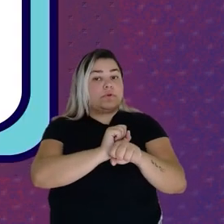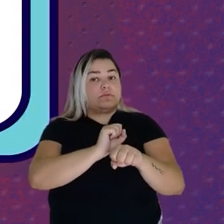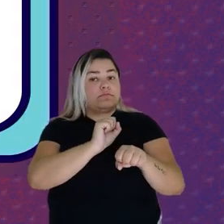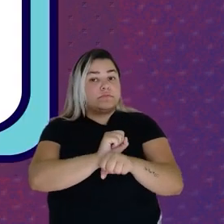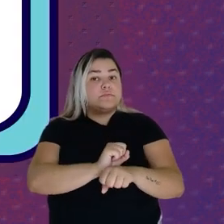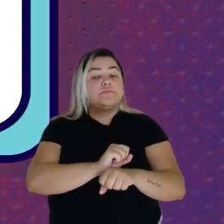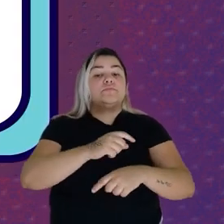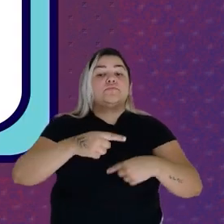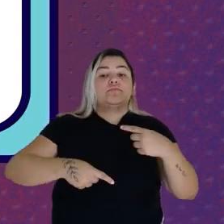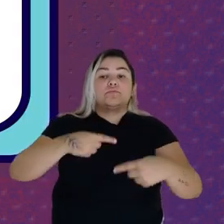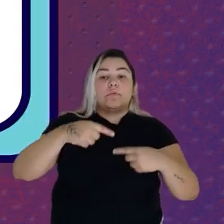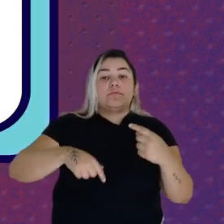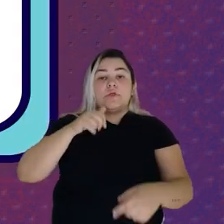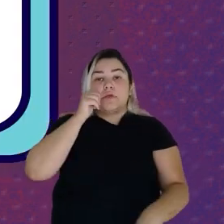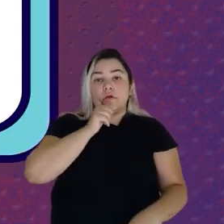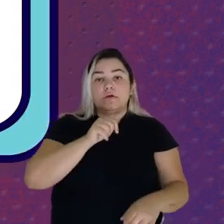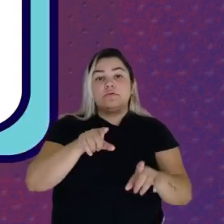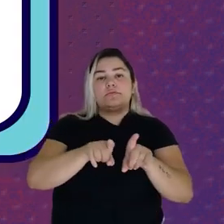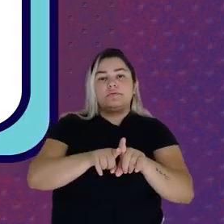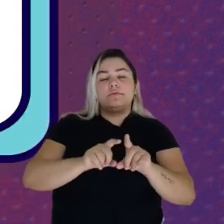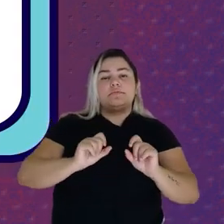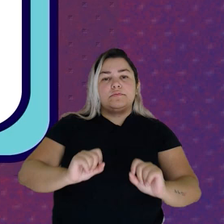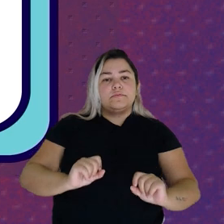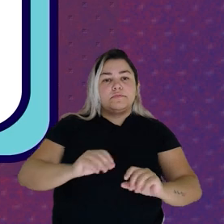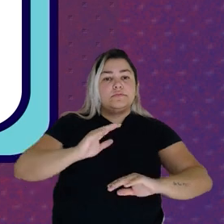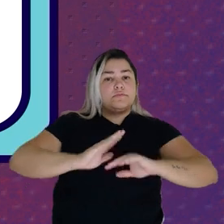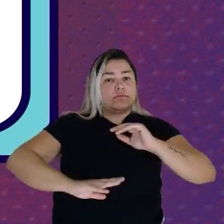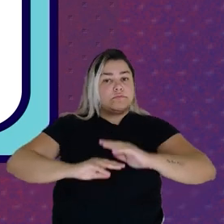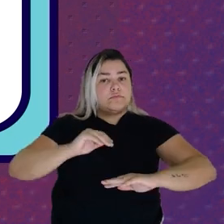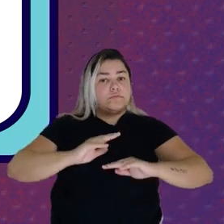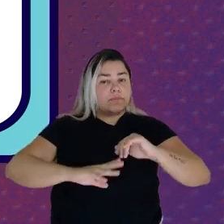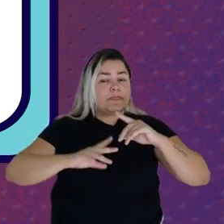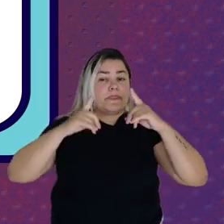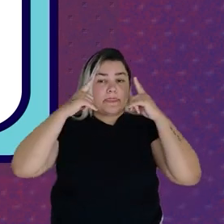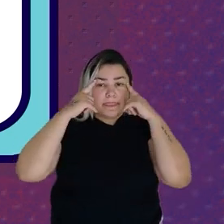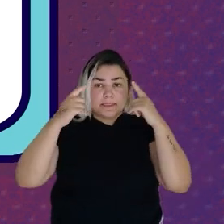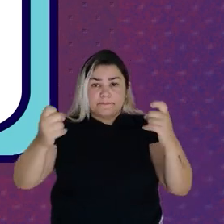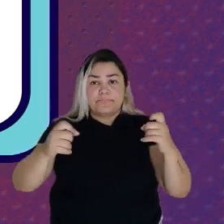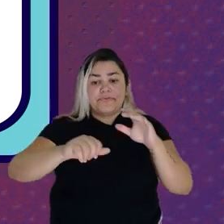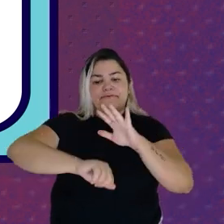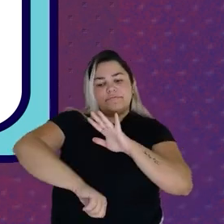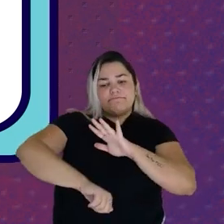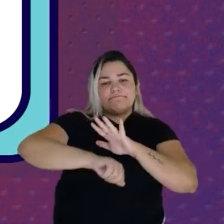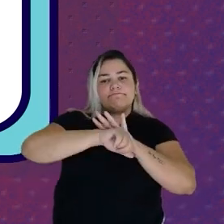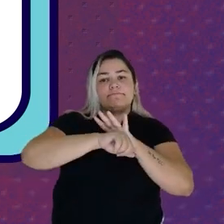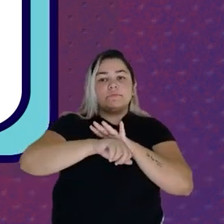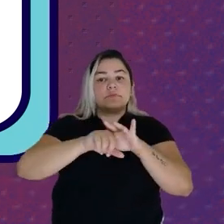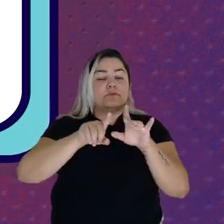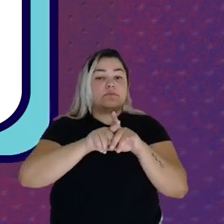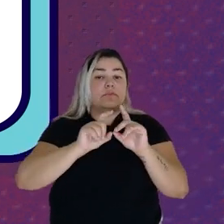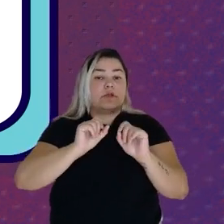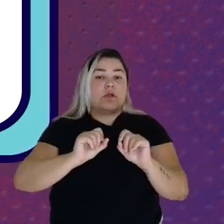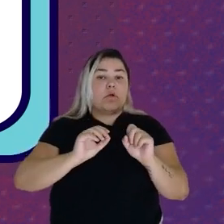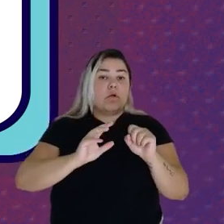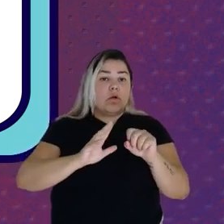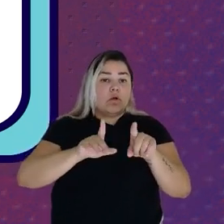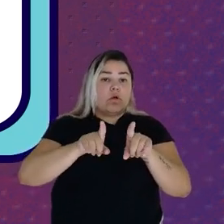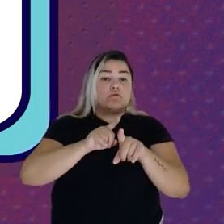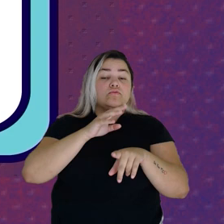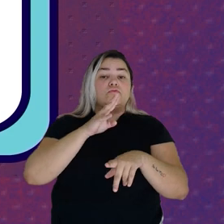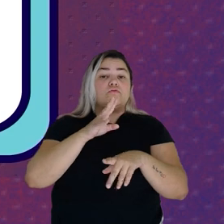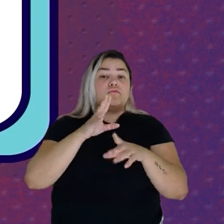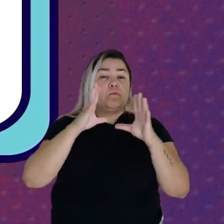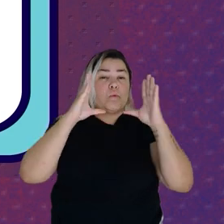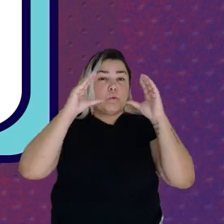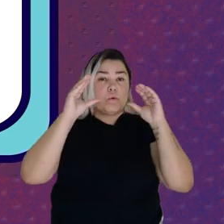mulher. Constituem igualmente atos de violência política contra a mulher qualquer distinção, exclusão ou restrição no reconhecimento,